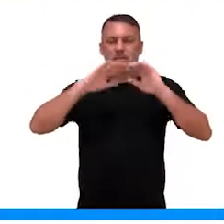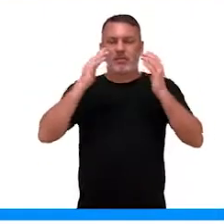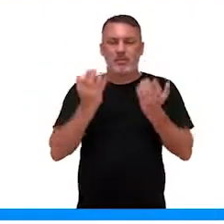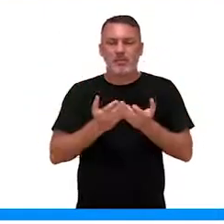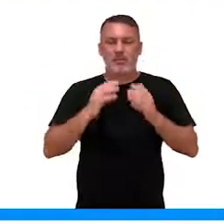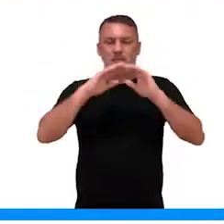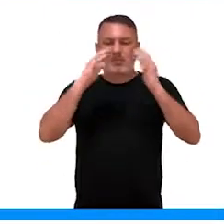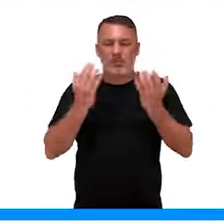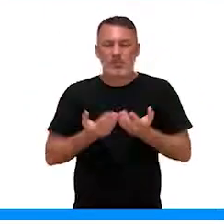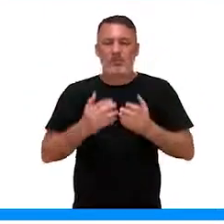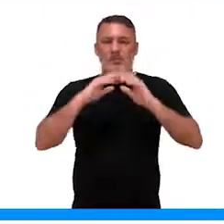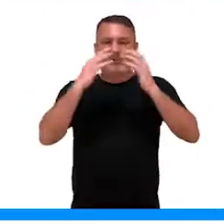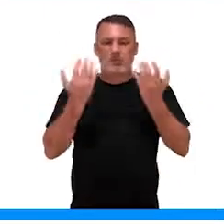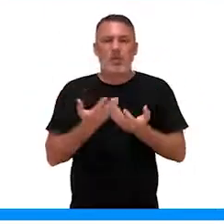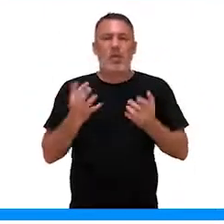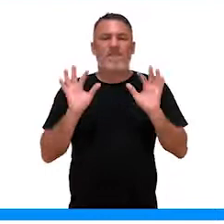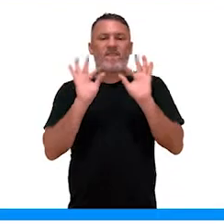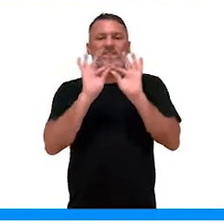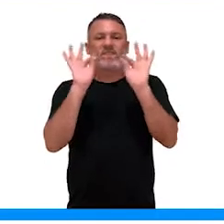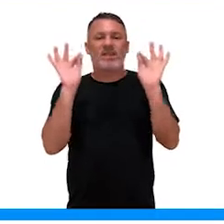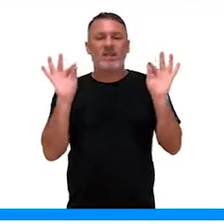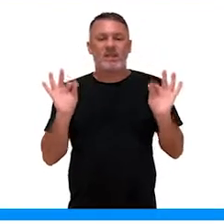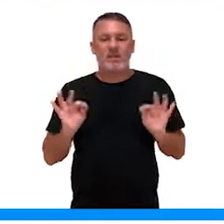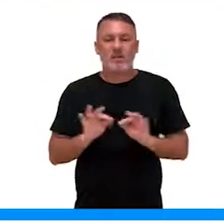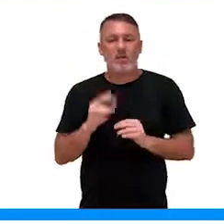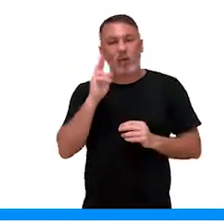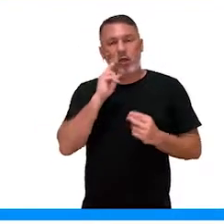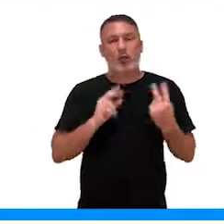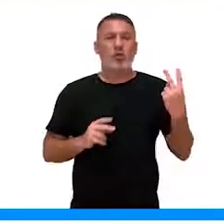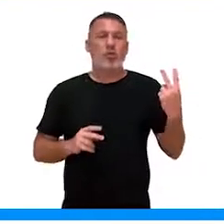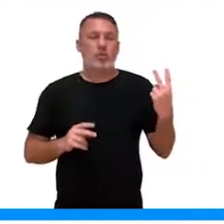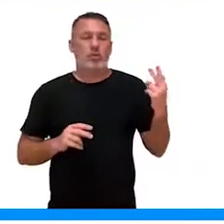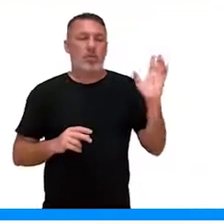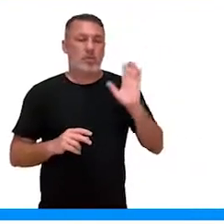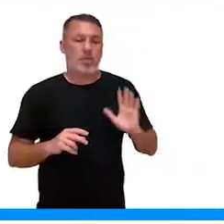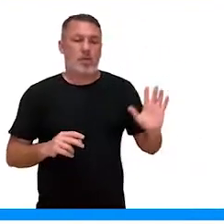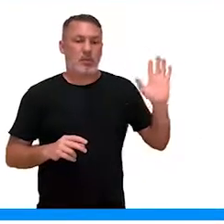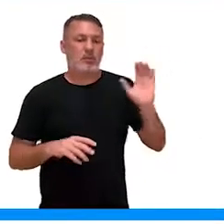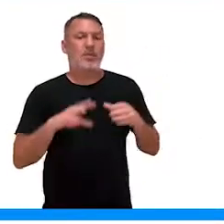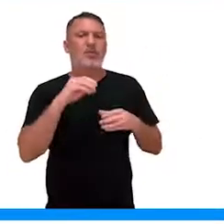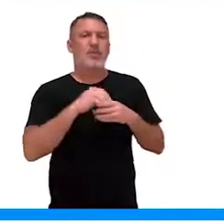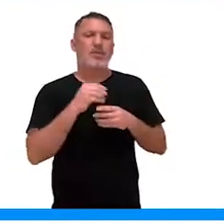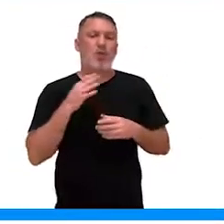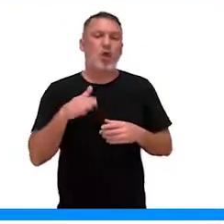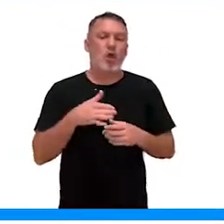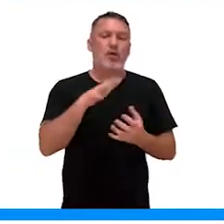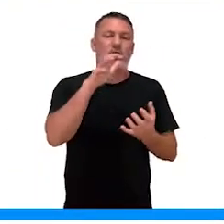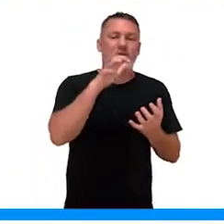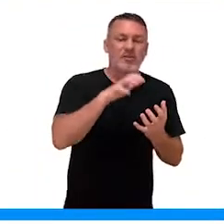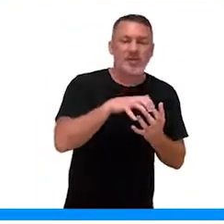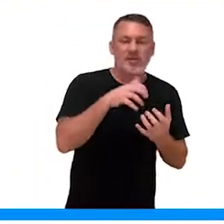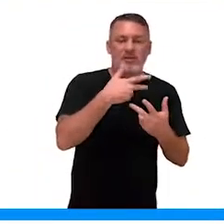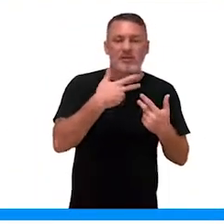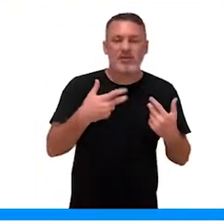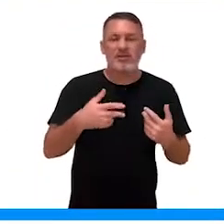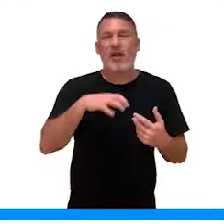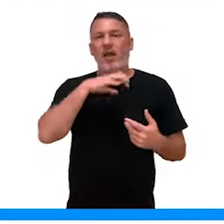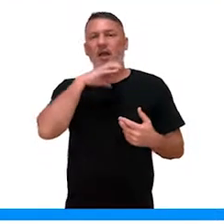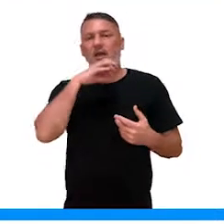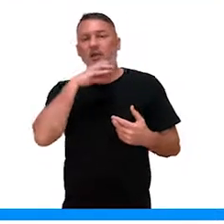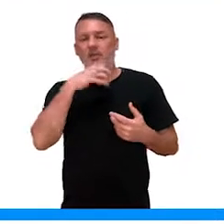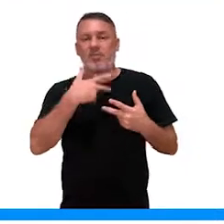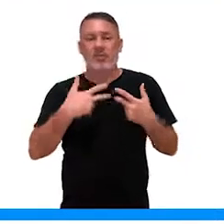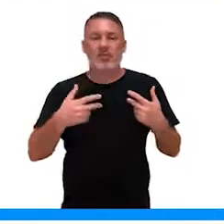falar. Olha ele presente aí nas duas imagens. Nos répteis, nas aves e nos mamíferos que põem ovos, eles